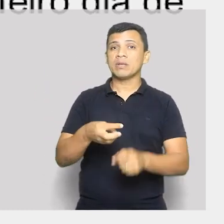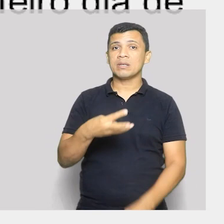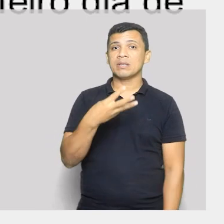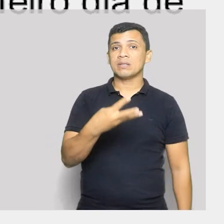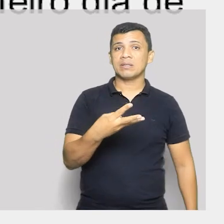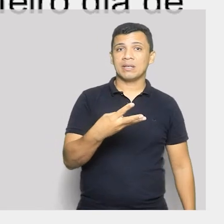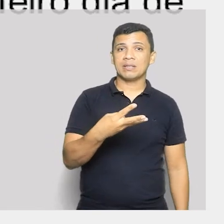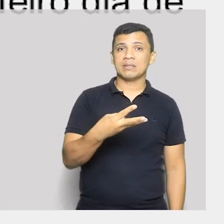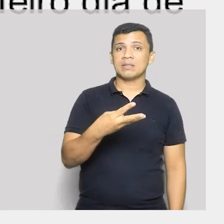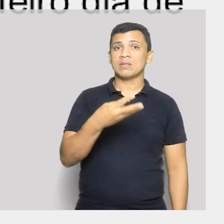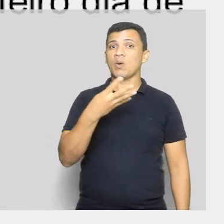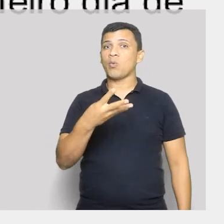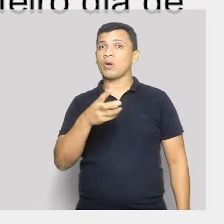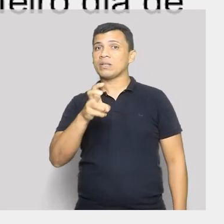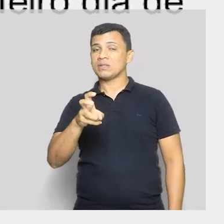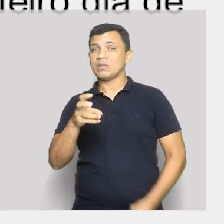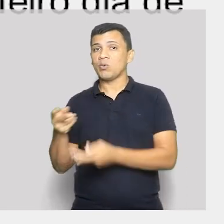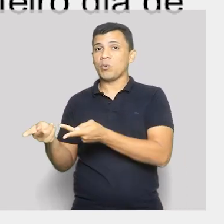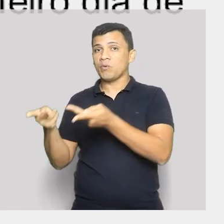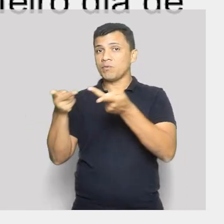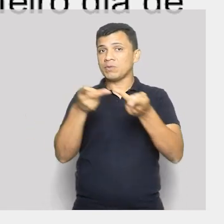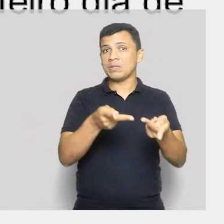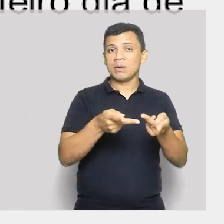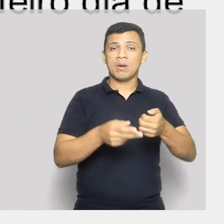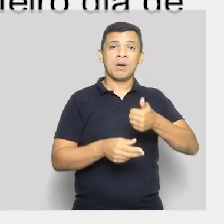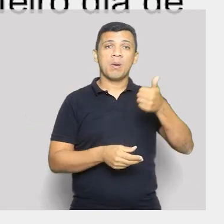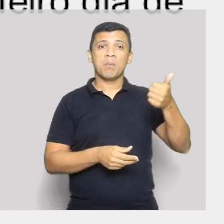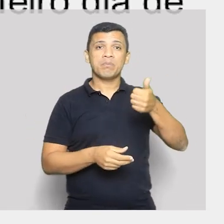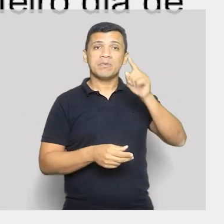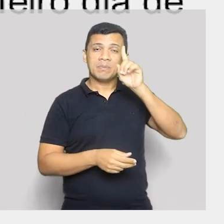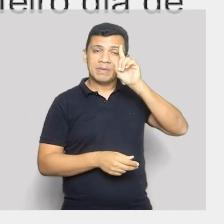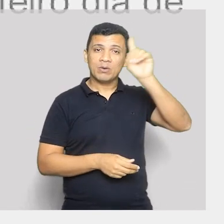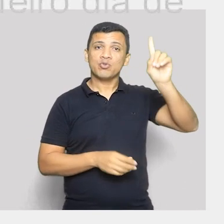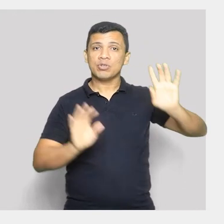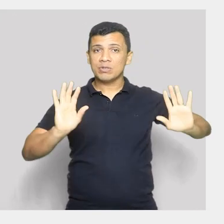345 visitantes para o primeiro dia de evento.